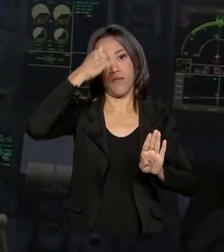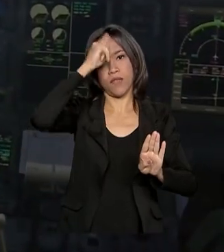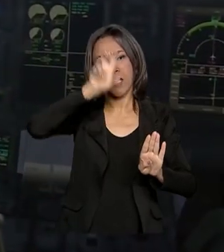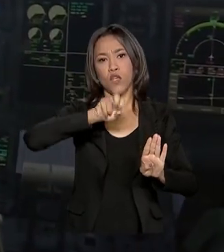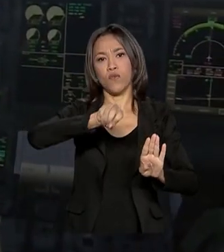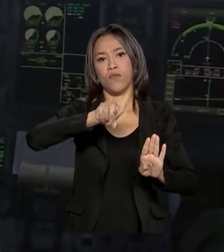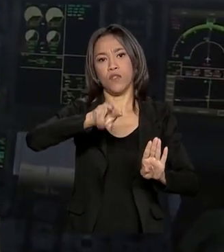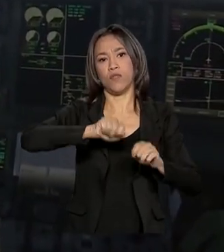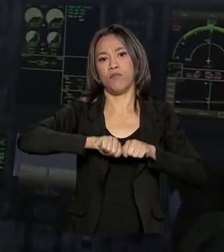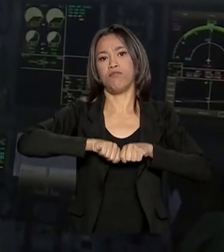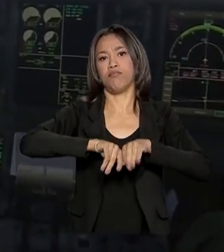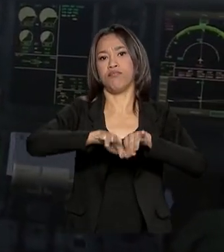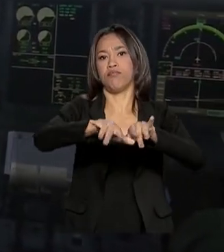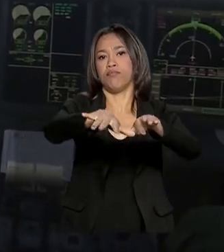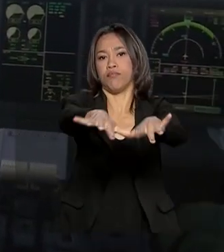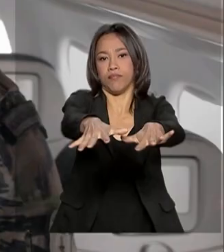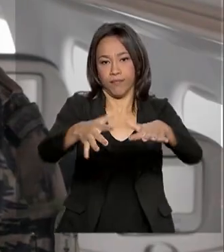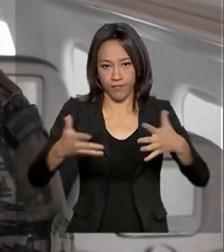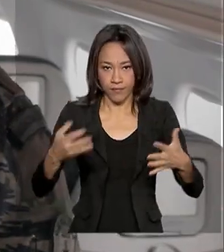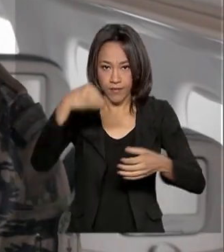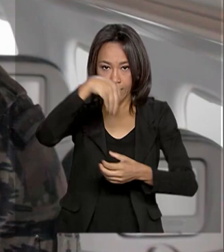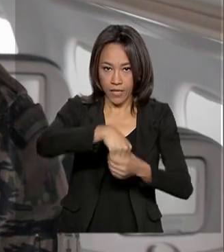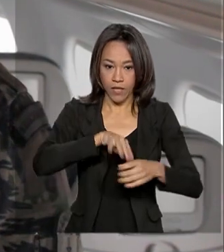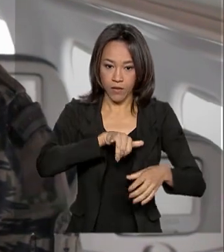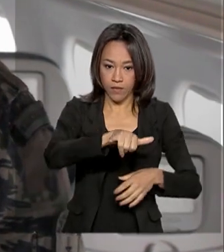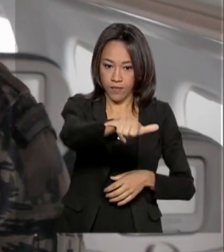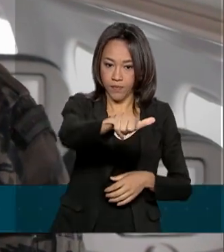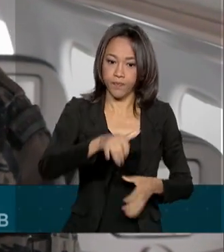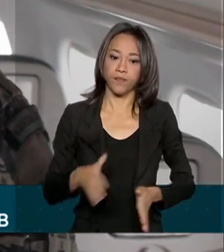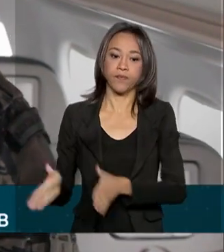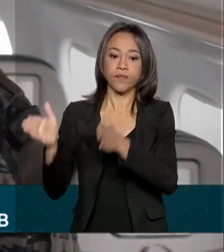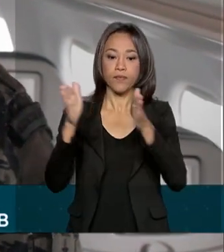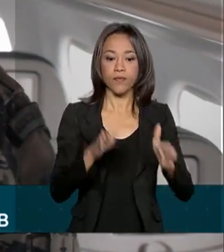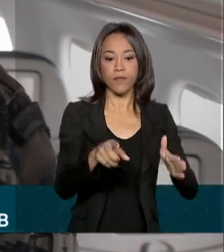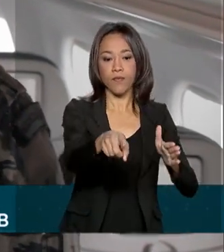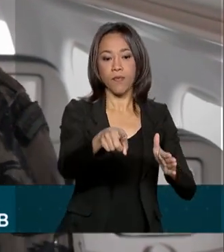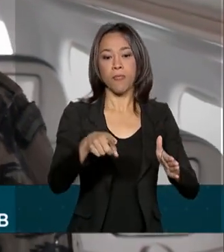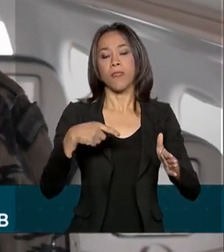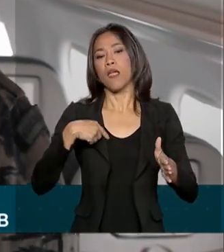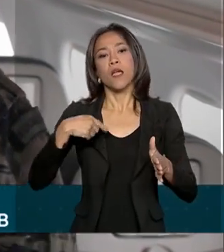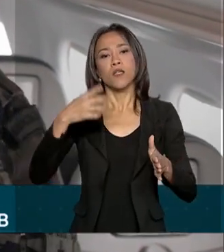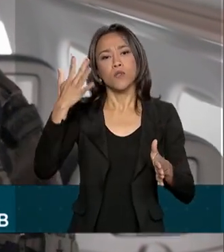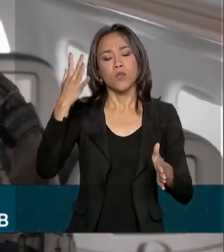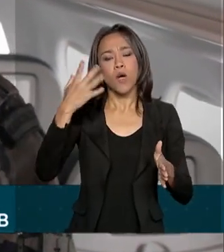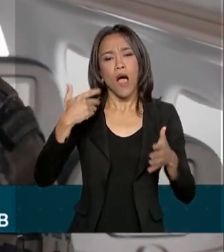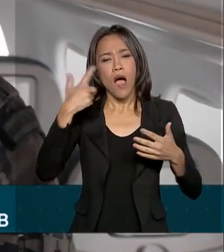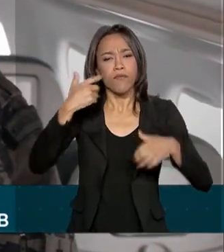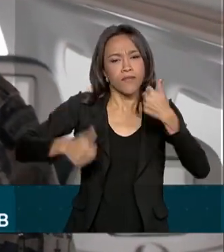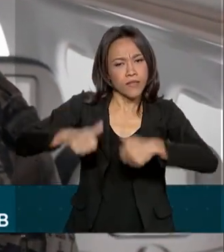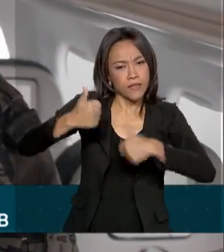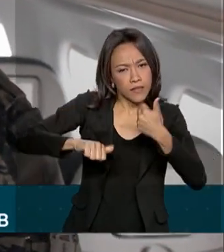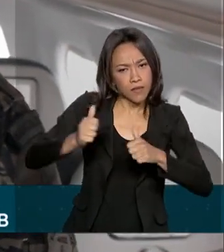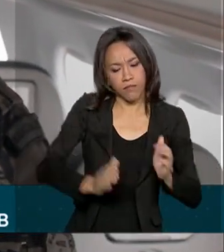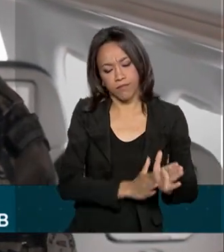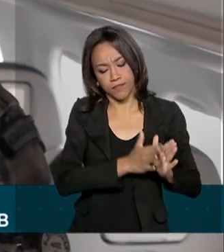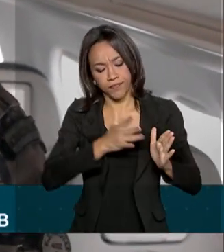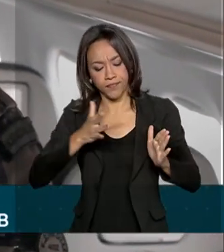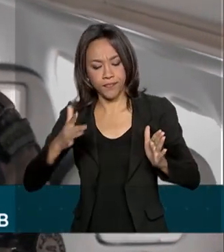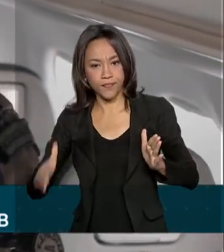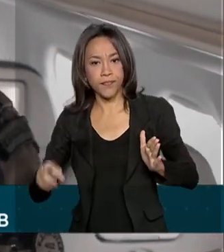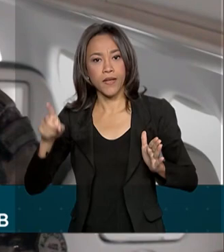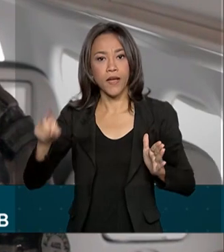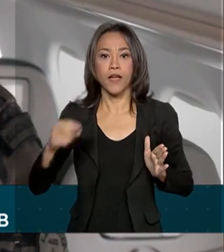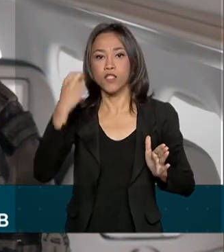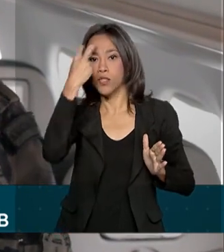propague para os demais passageiros. A rotina de avaliação dos passageiros repatriados é de